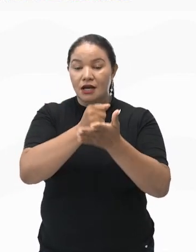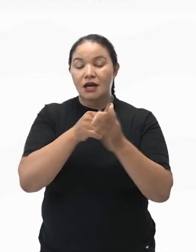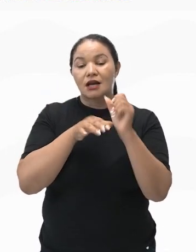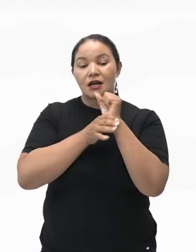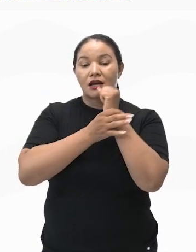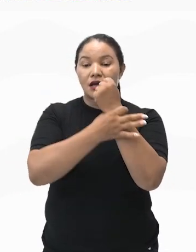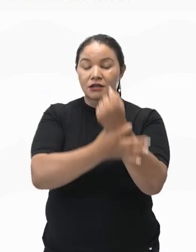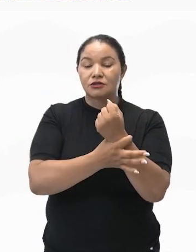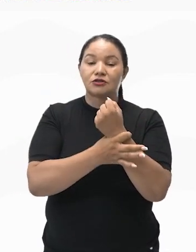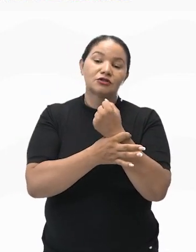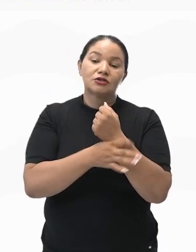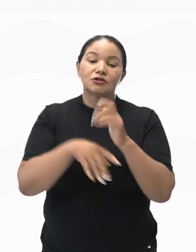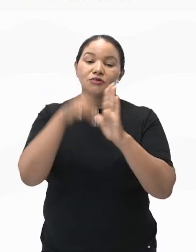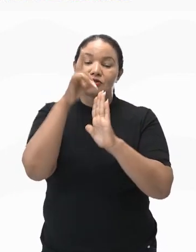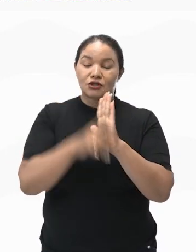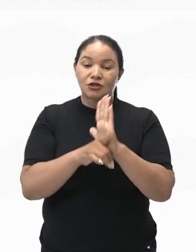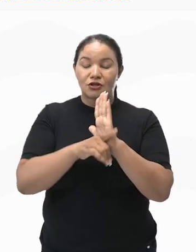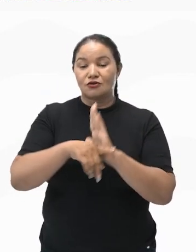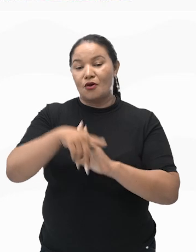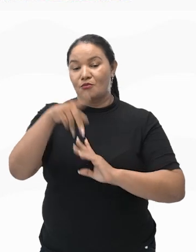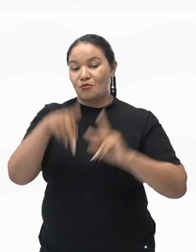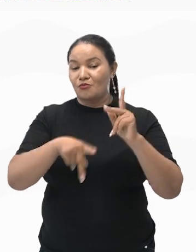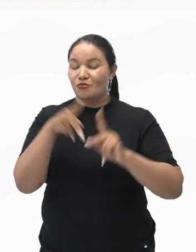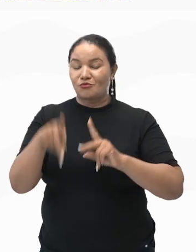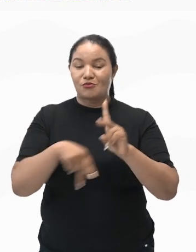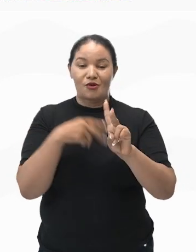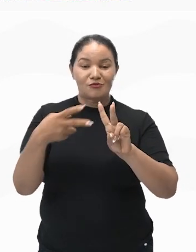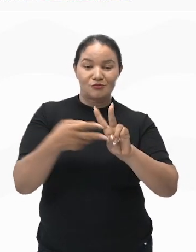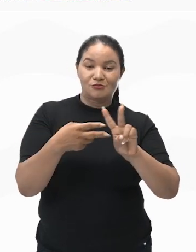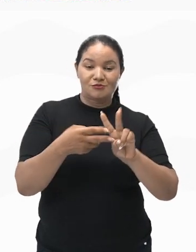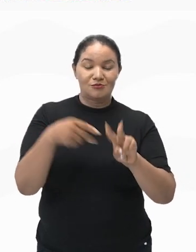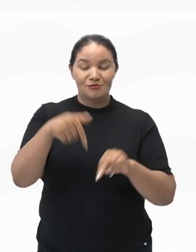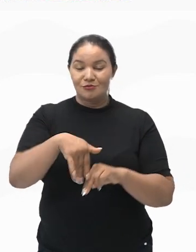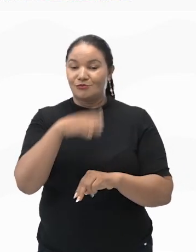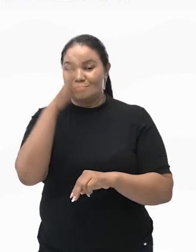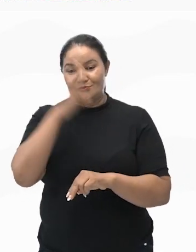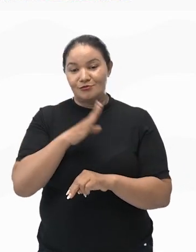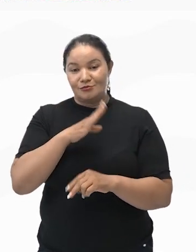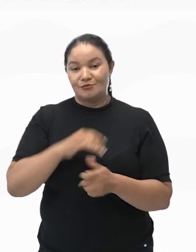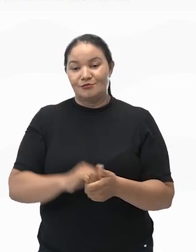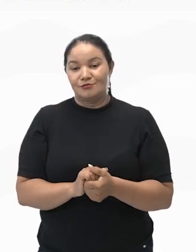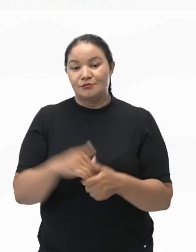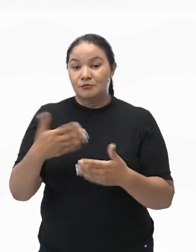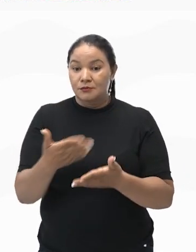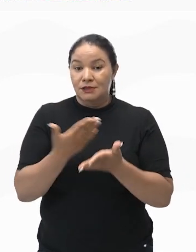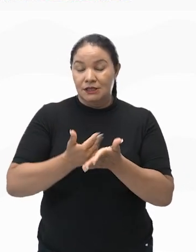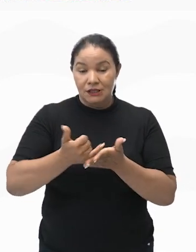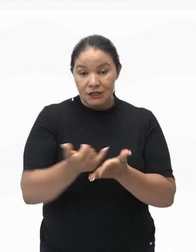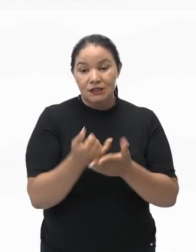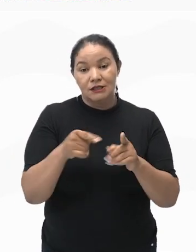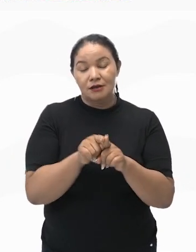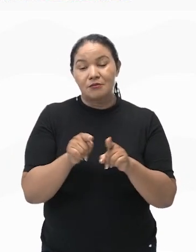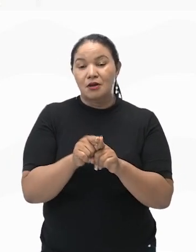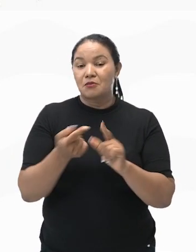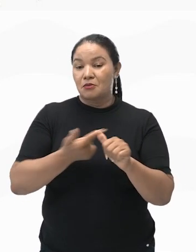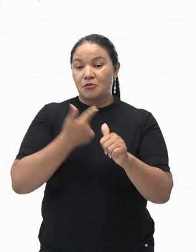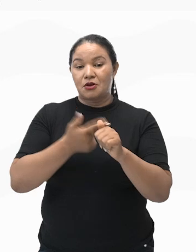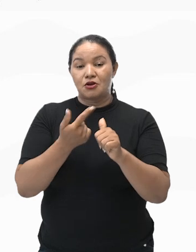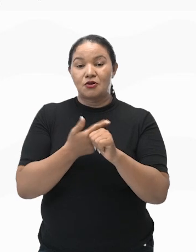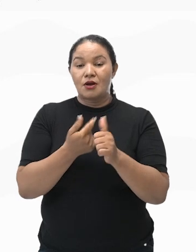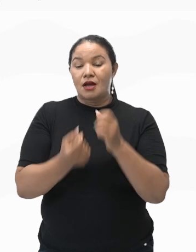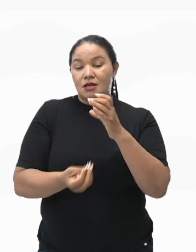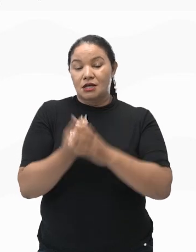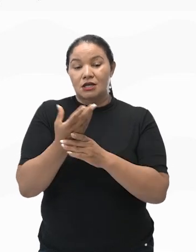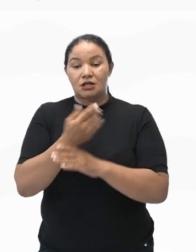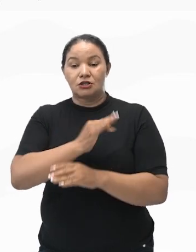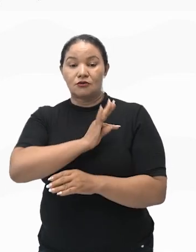garantir direitos aos povos indígenas do Brasil. A primeira dessas iniciativas, ou uma das primeiras, foi a criação da FUNAI,